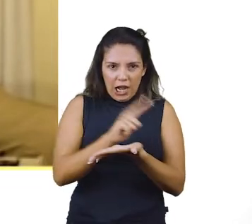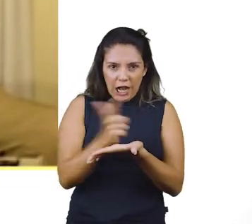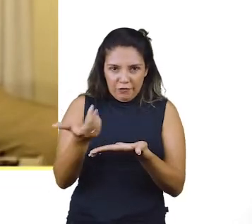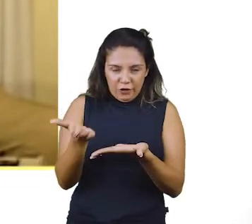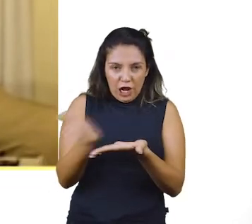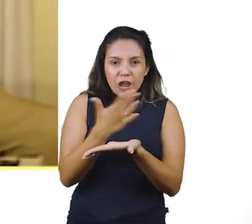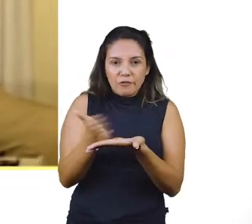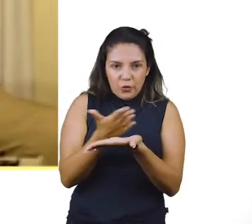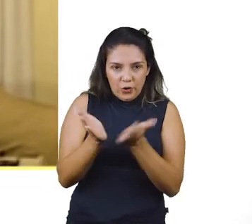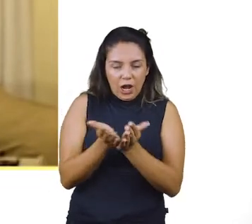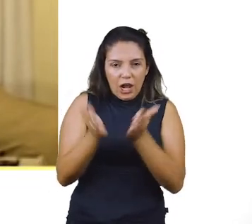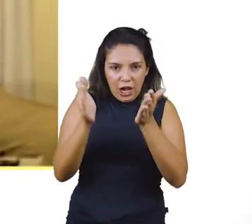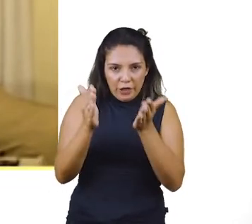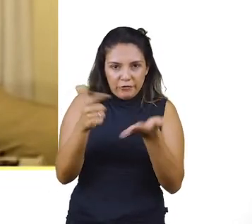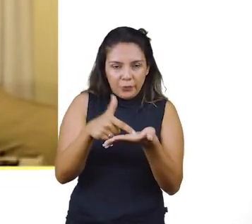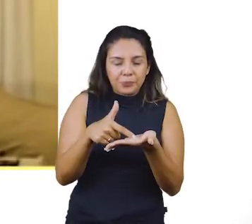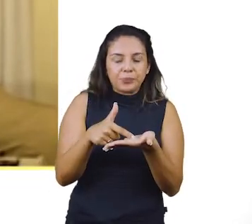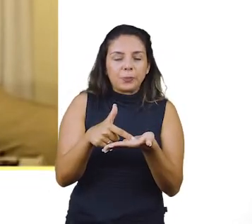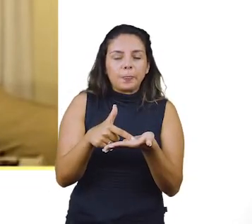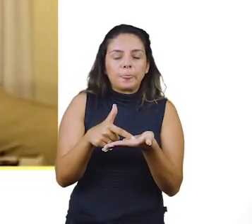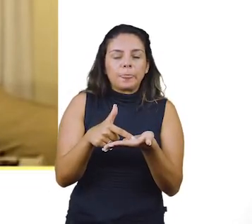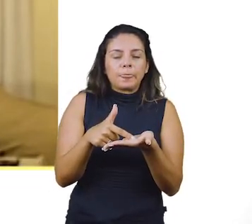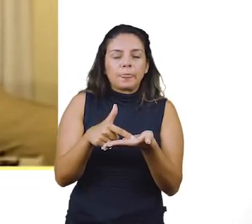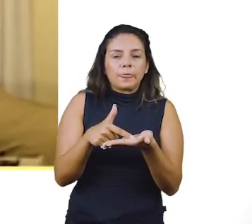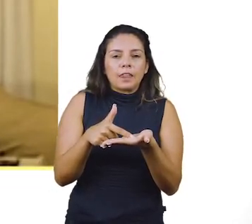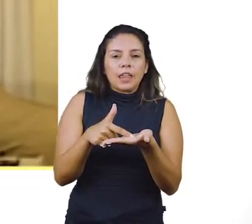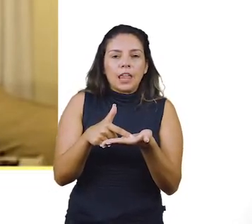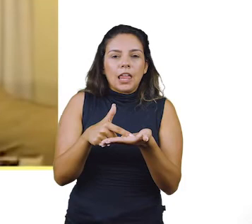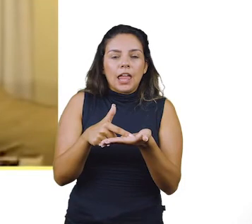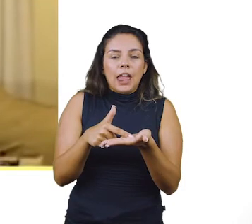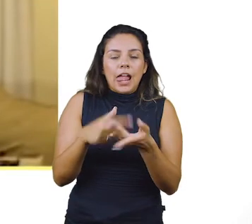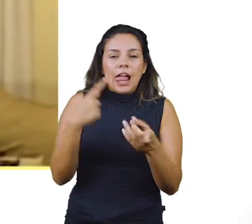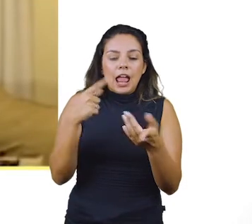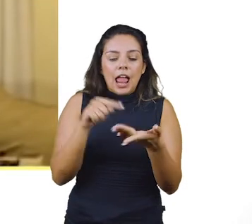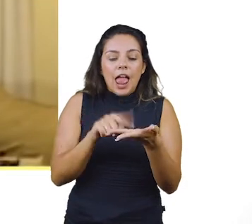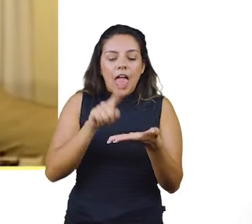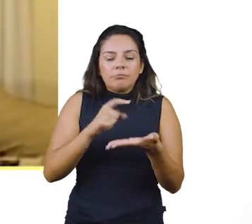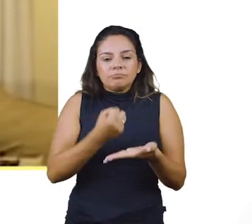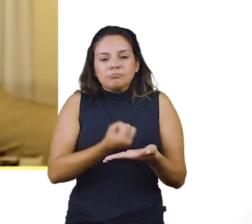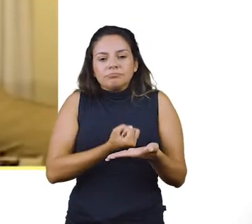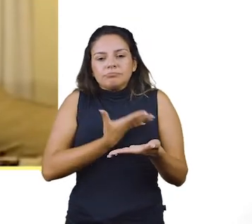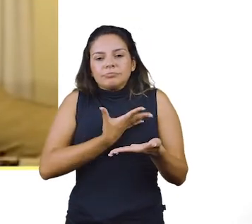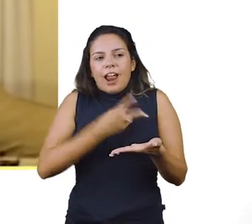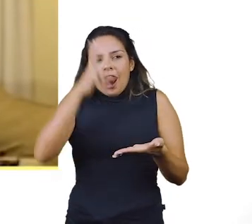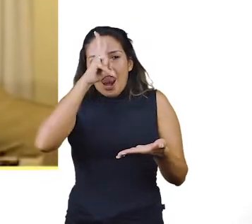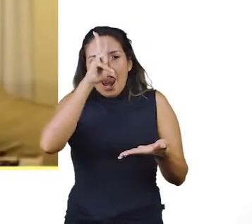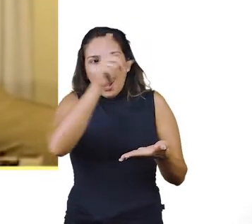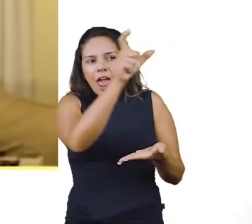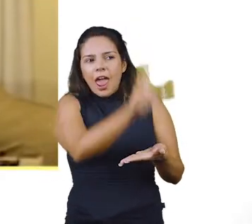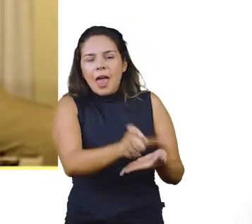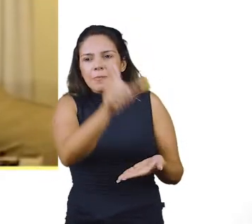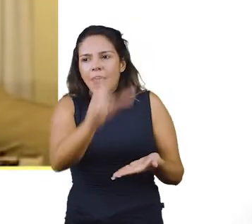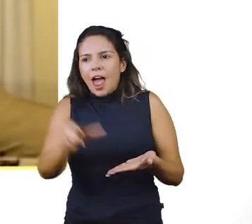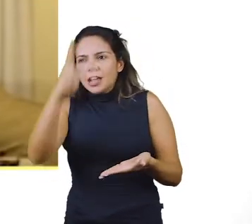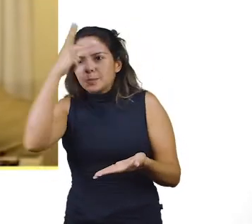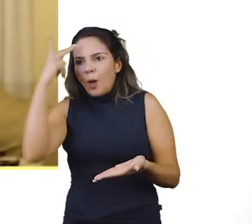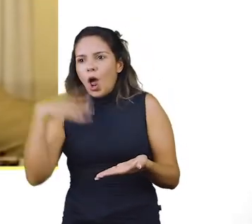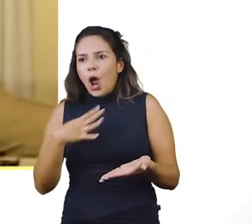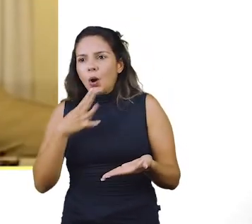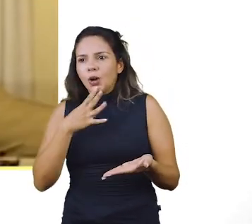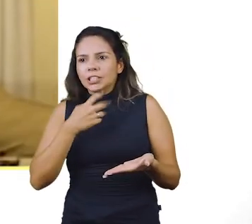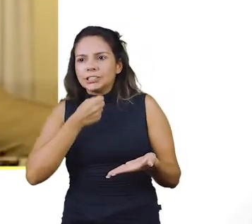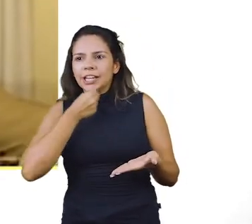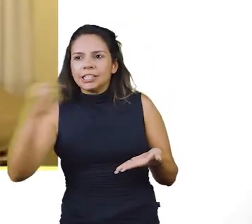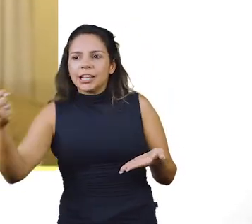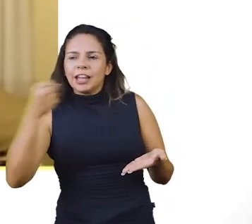dessas pessoas que eu entrevistei, aprendi com cada uma, como o Carlos falou, é realmente um exercício de aprendizado mesmo, de ver fora